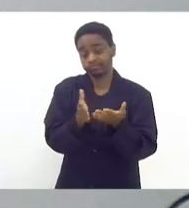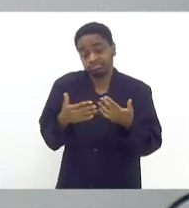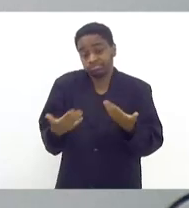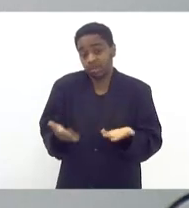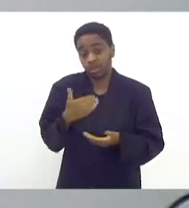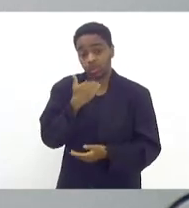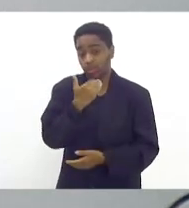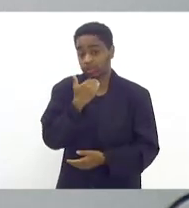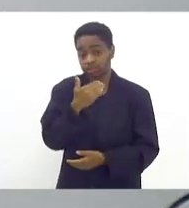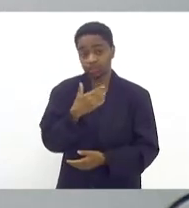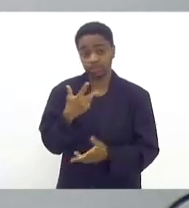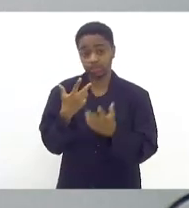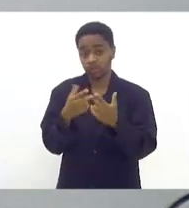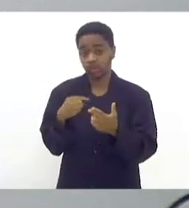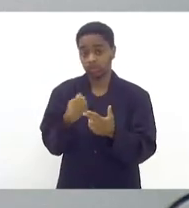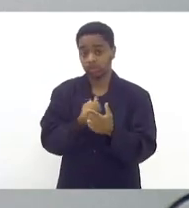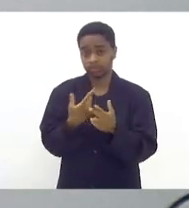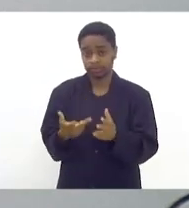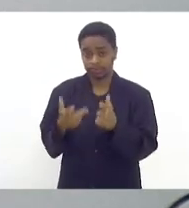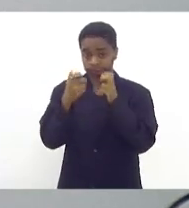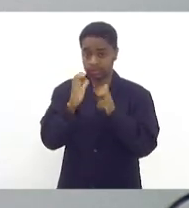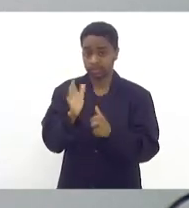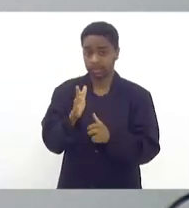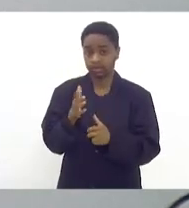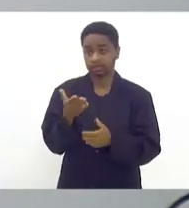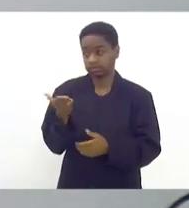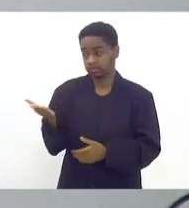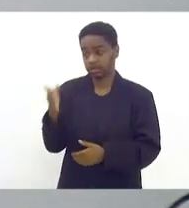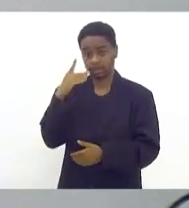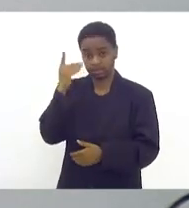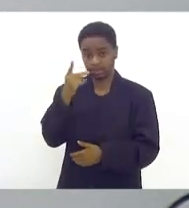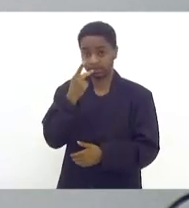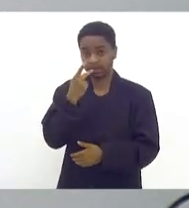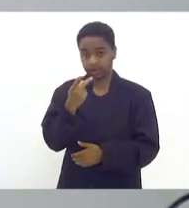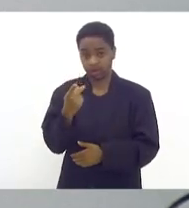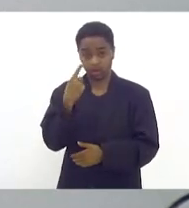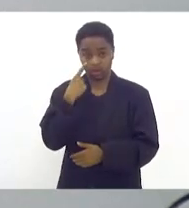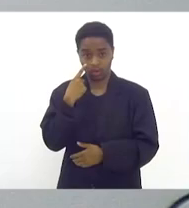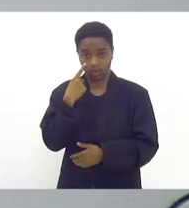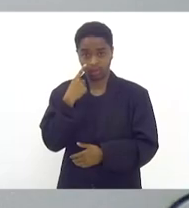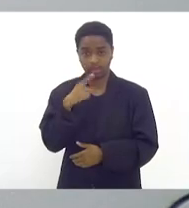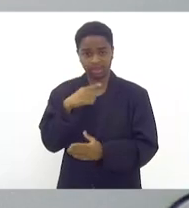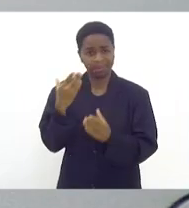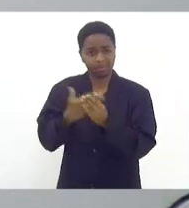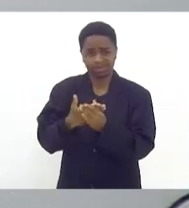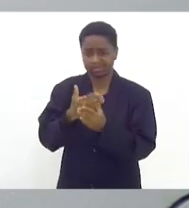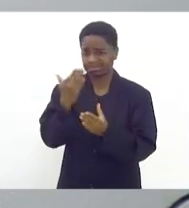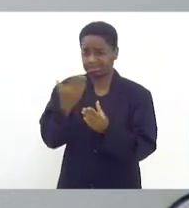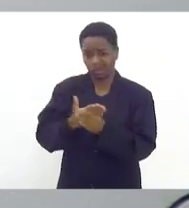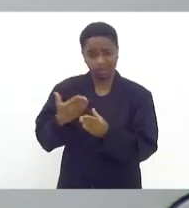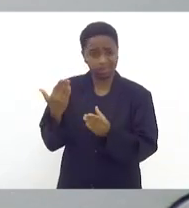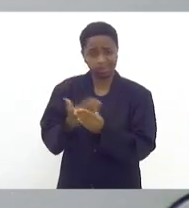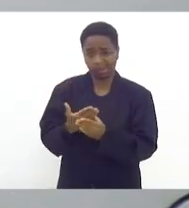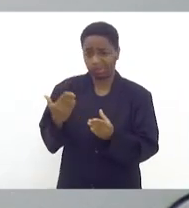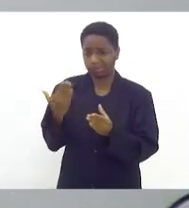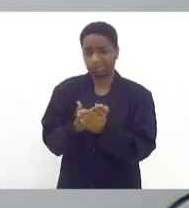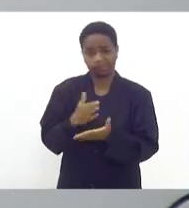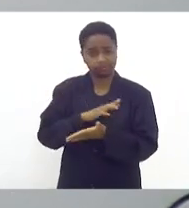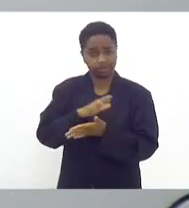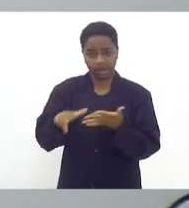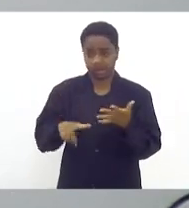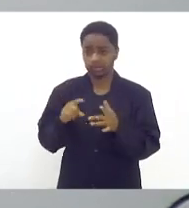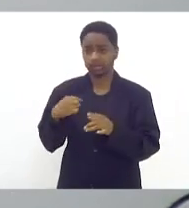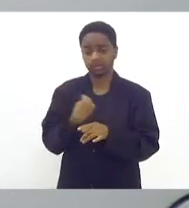adianta como a gente já viu viu senhores deputados lá chegar para nós processo chegam muitos nós estamos na ponta